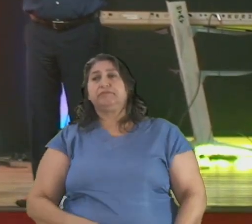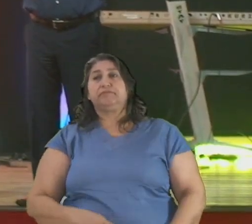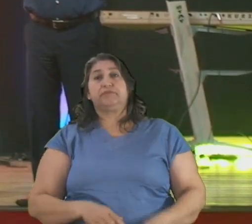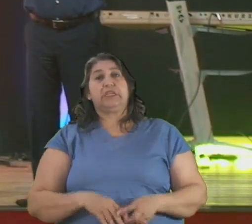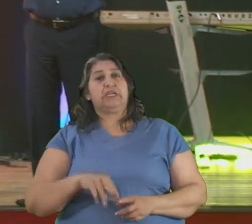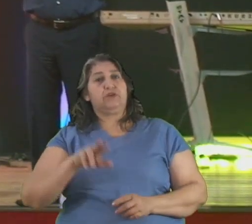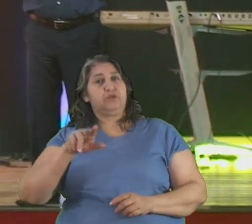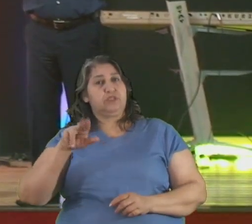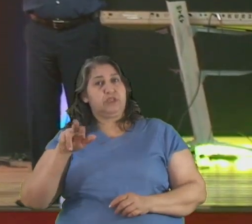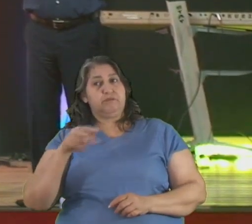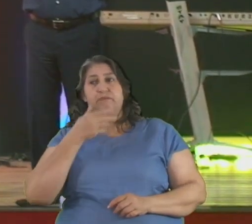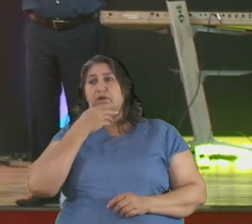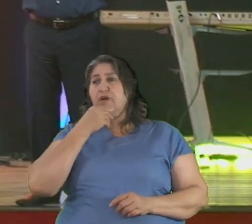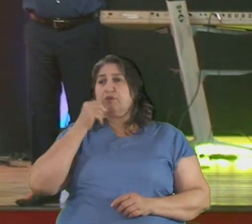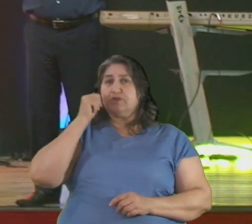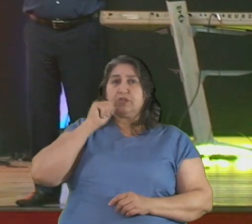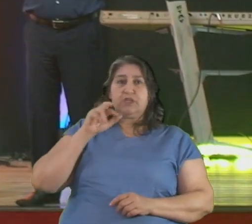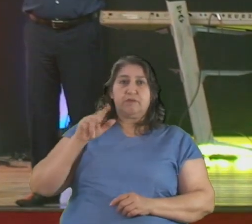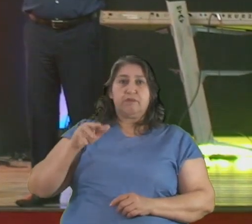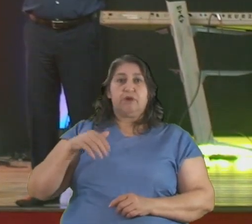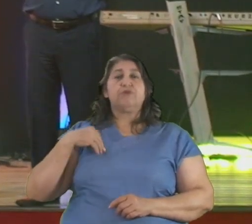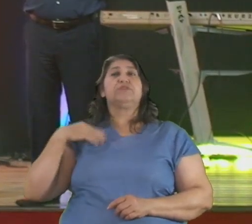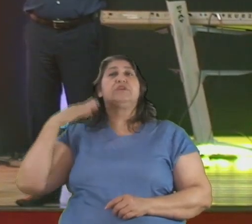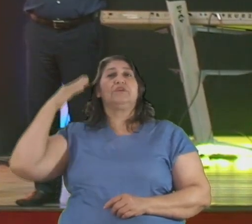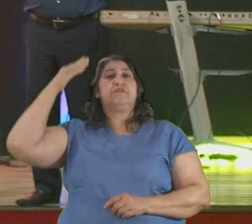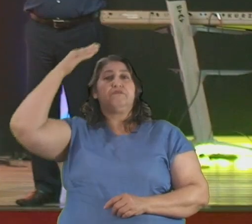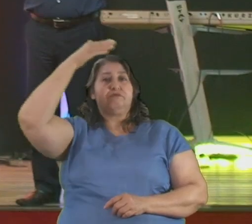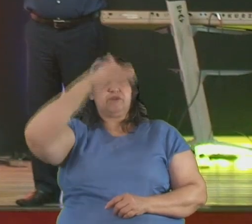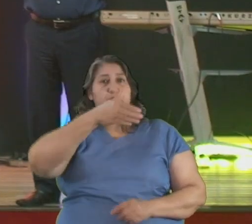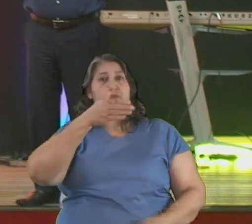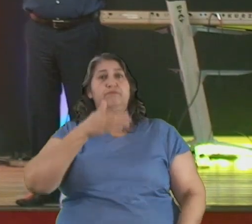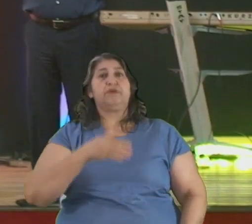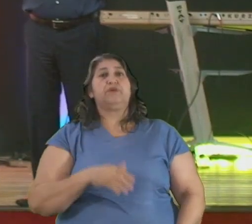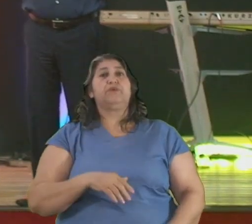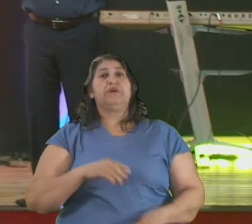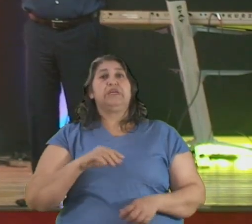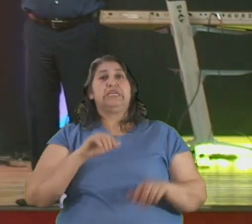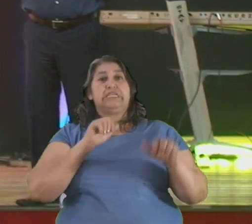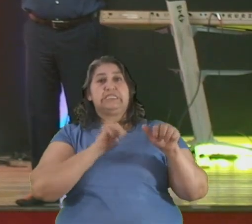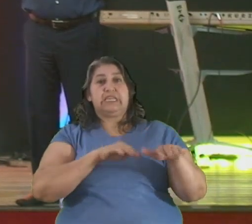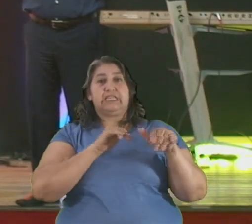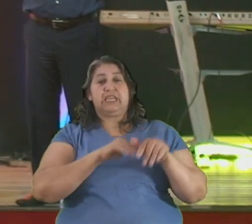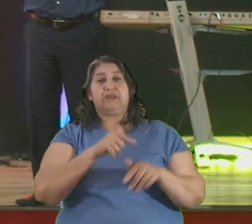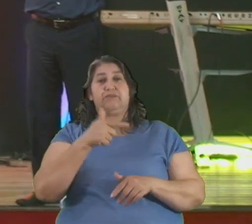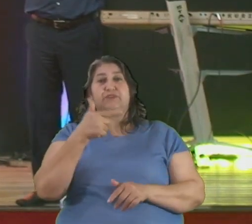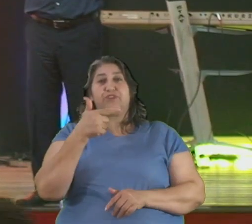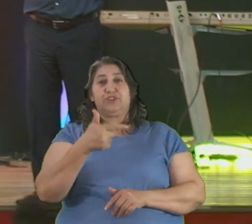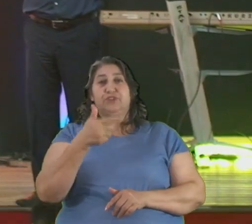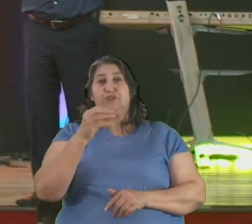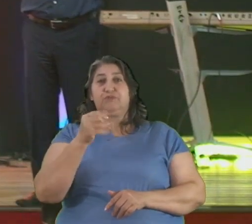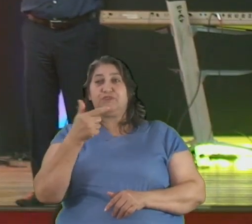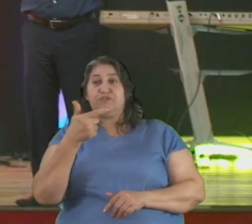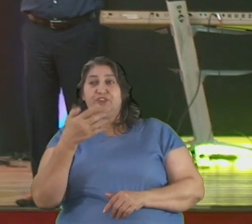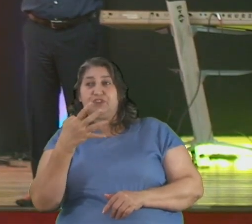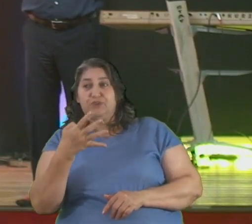os irmãos e irmãs que vão comigo em setembro de